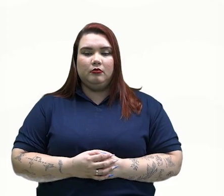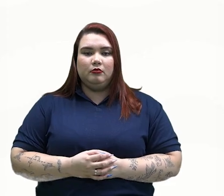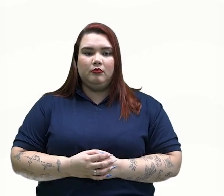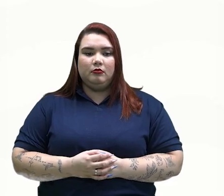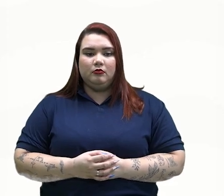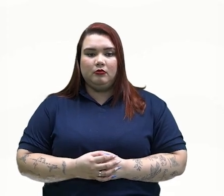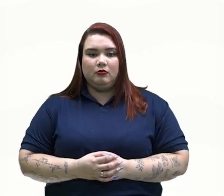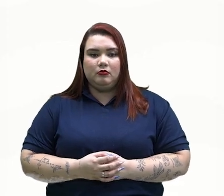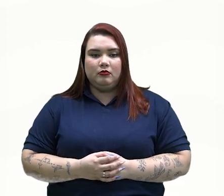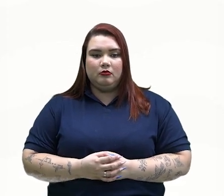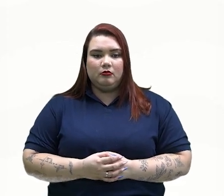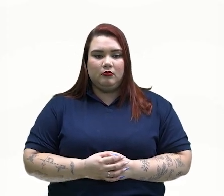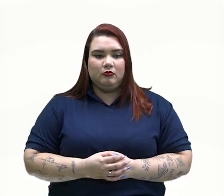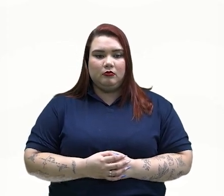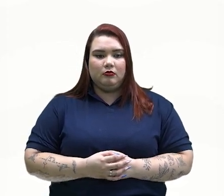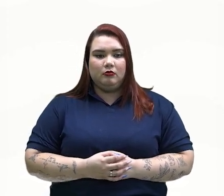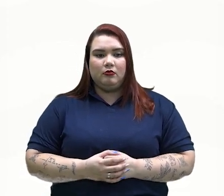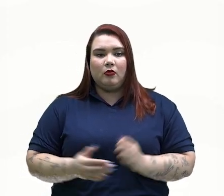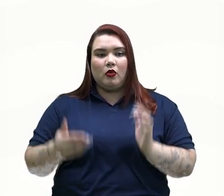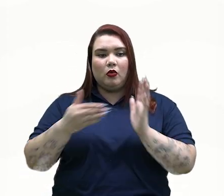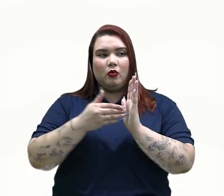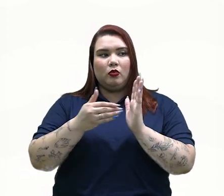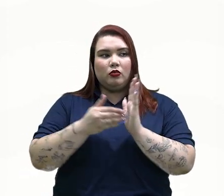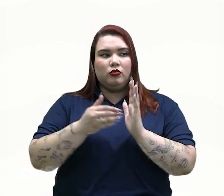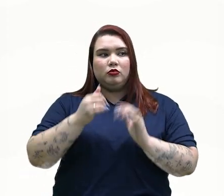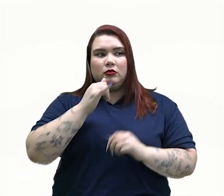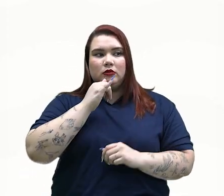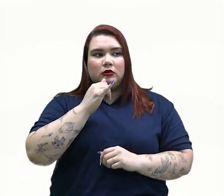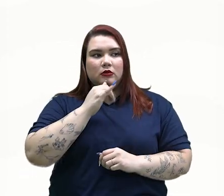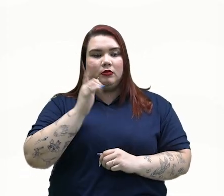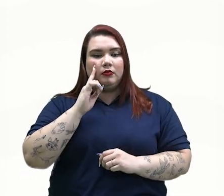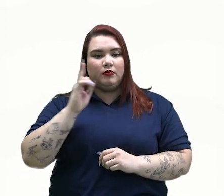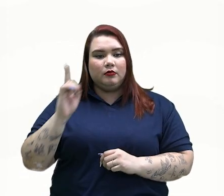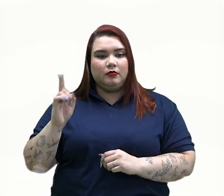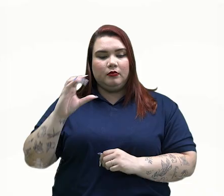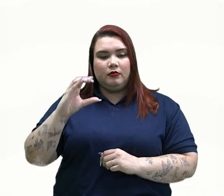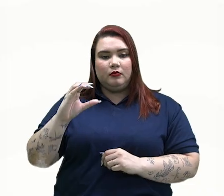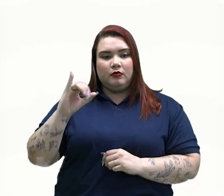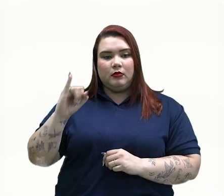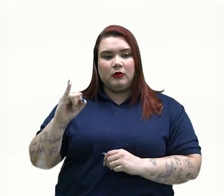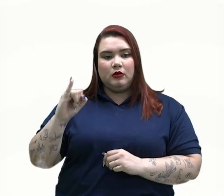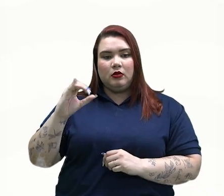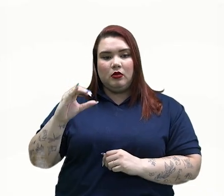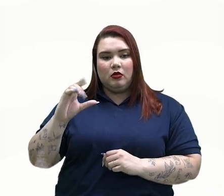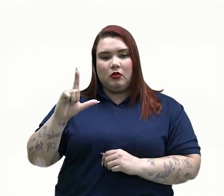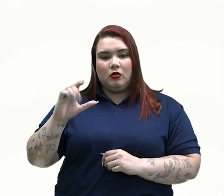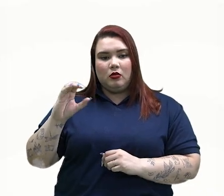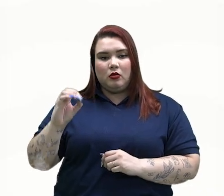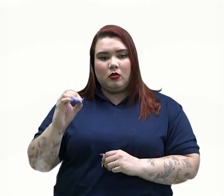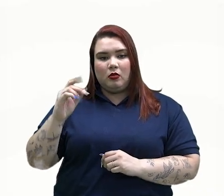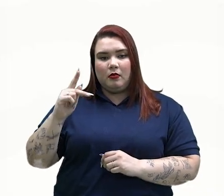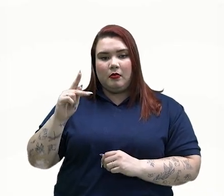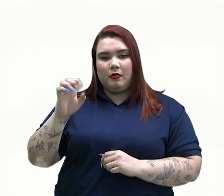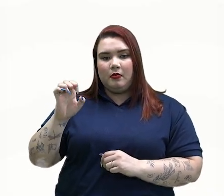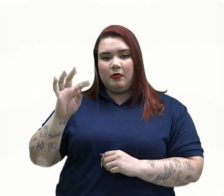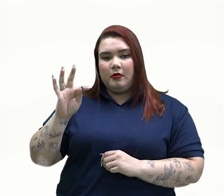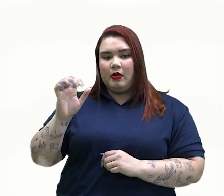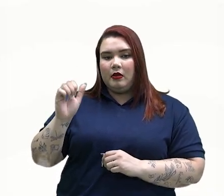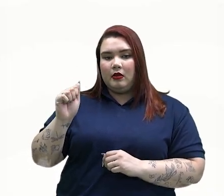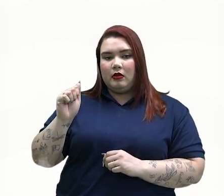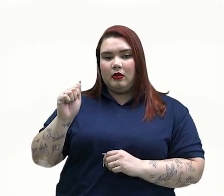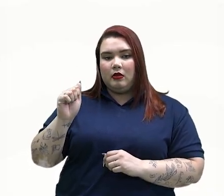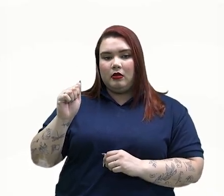Por último, a gente tem mais um exemplo aqui, que é o ciclopentano. E aqui eu só escrevi o nome,